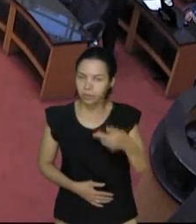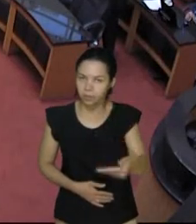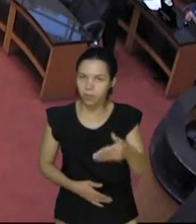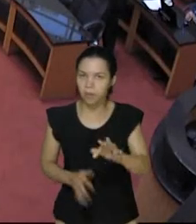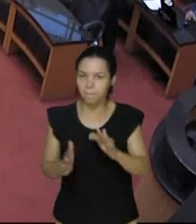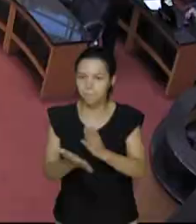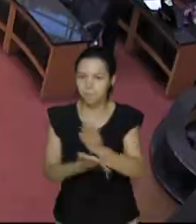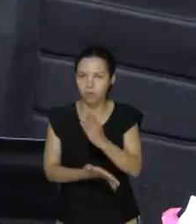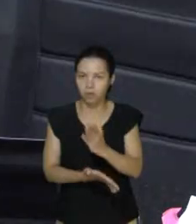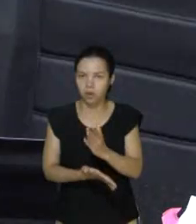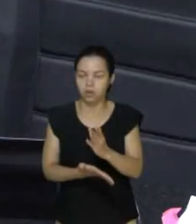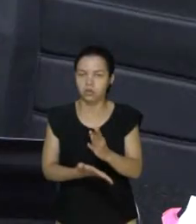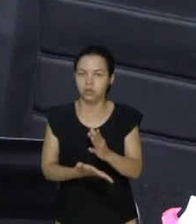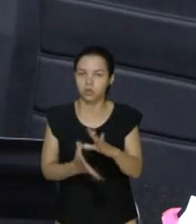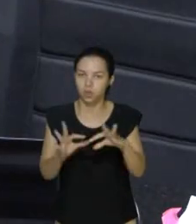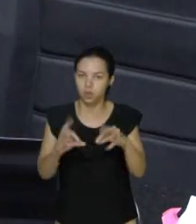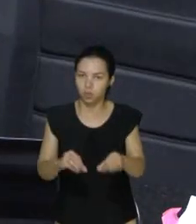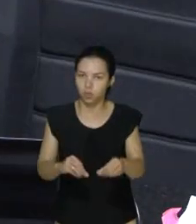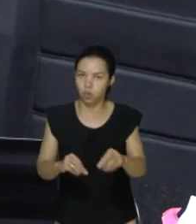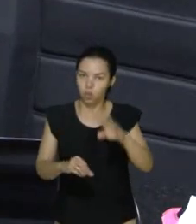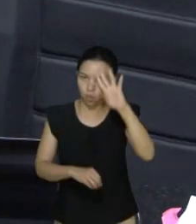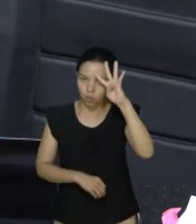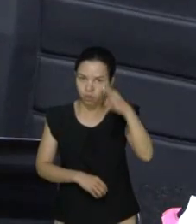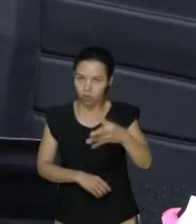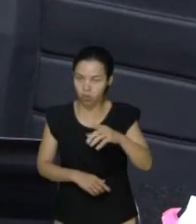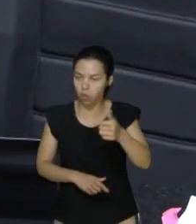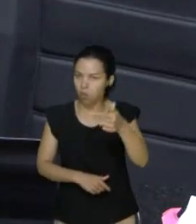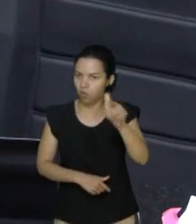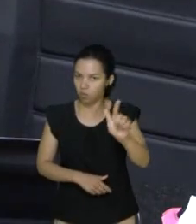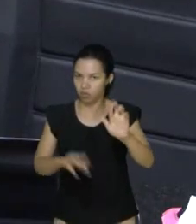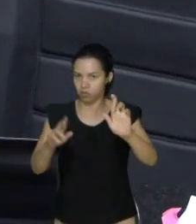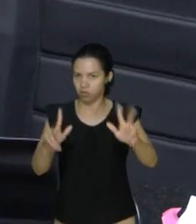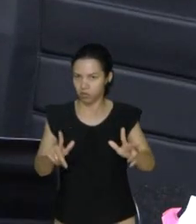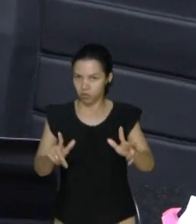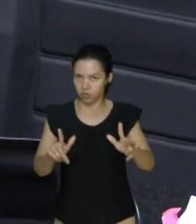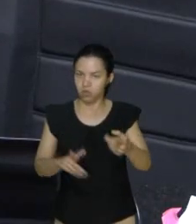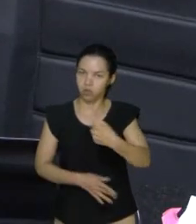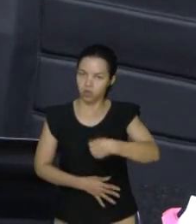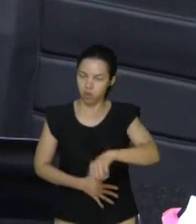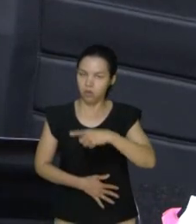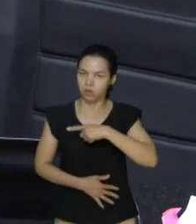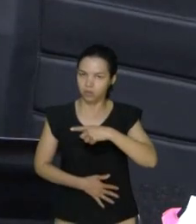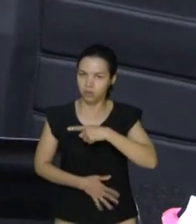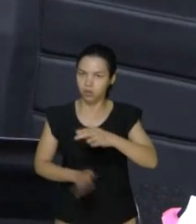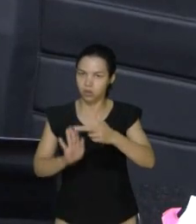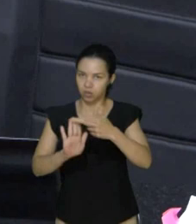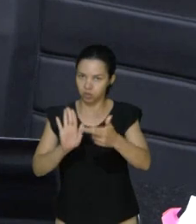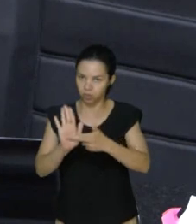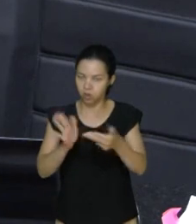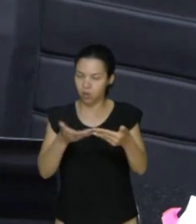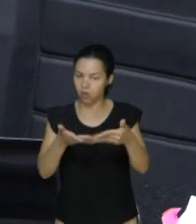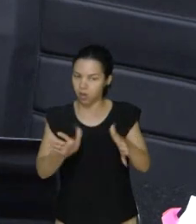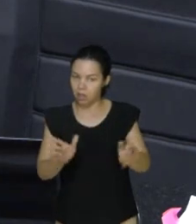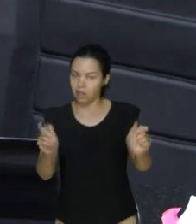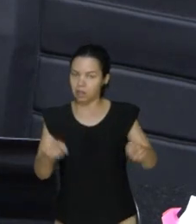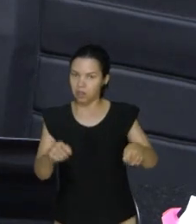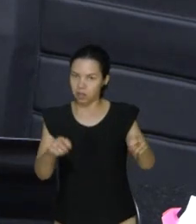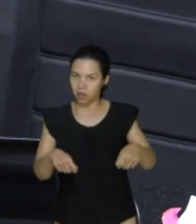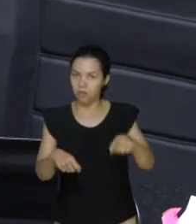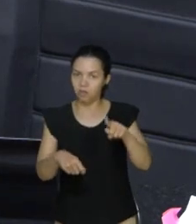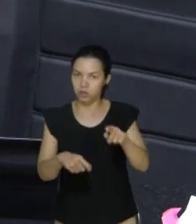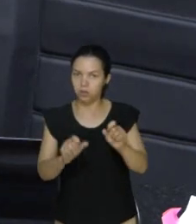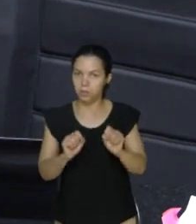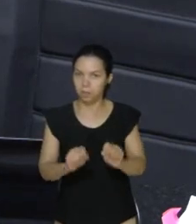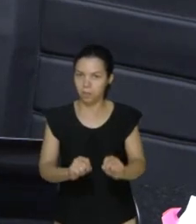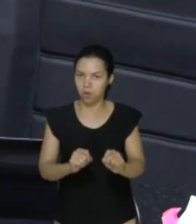na originalidade, o resultado seria outro. E nós temos um regimento que abre essa possibilidade e que você pode